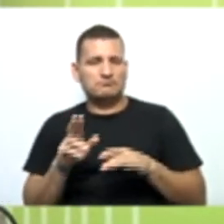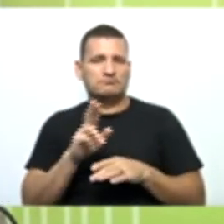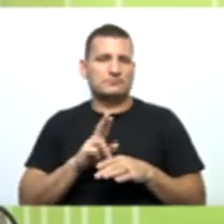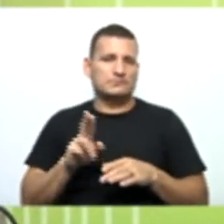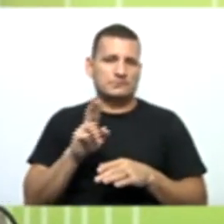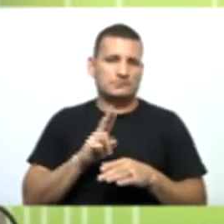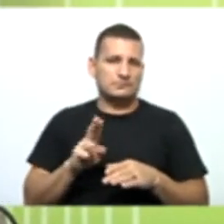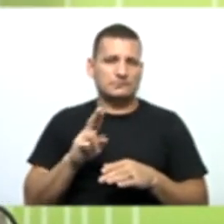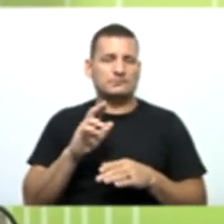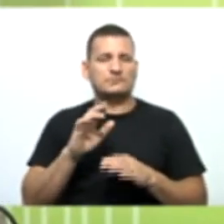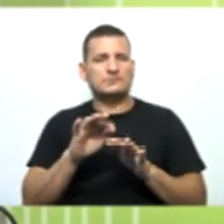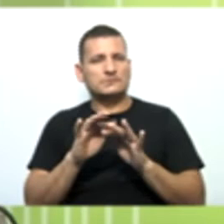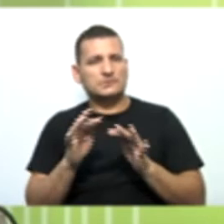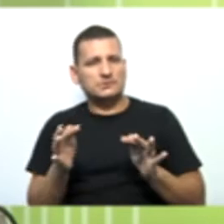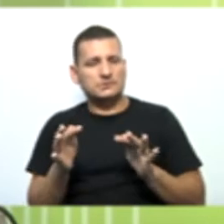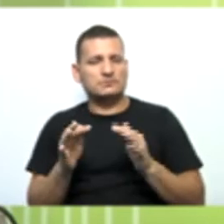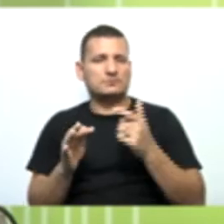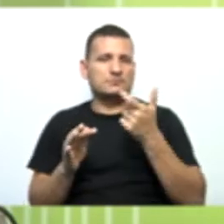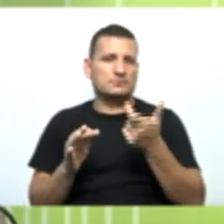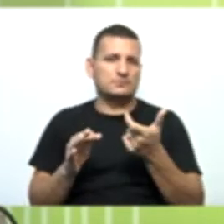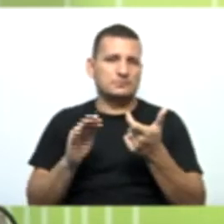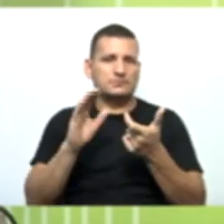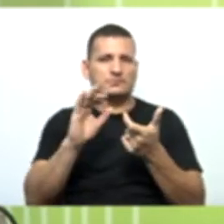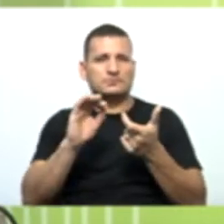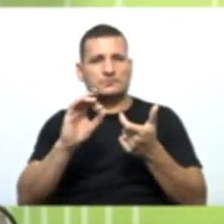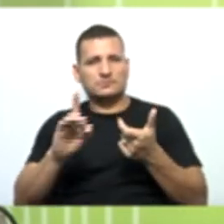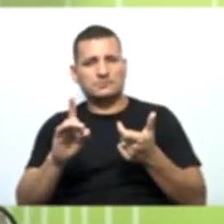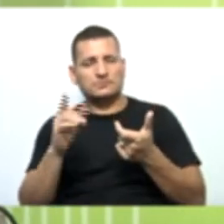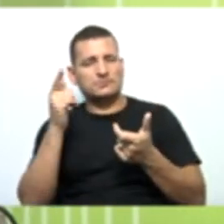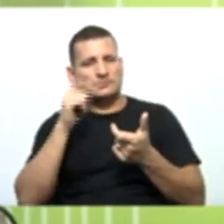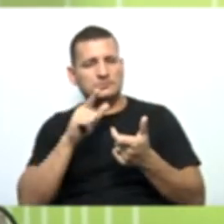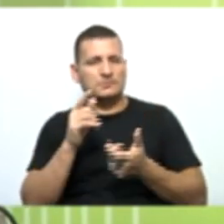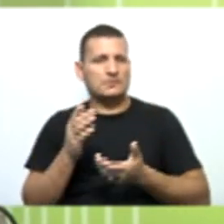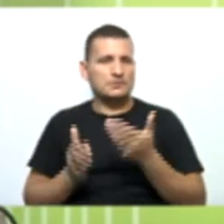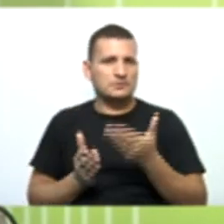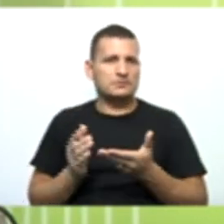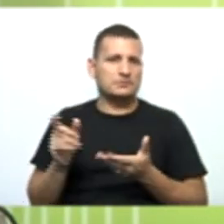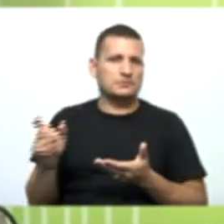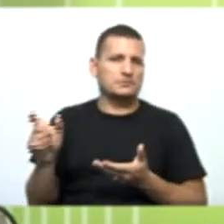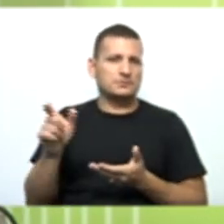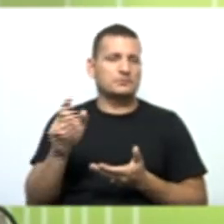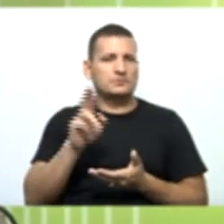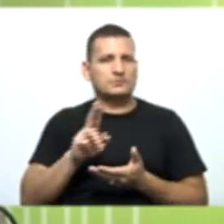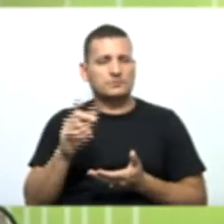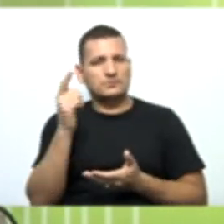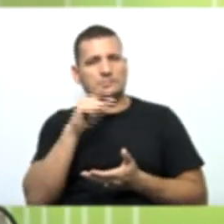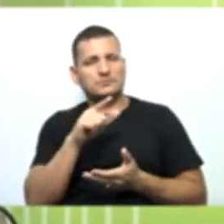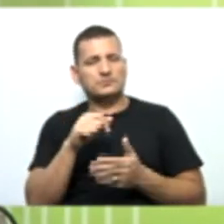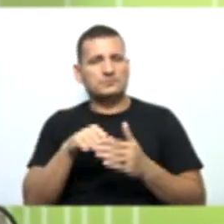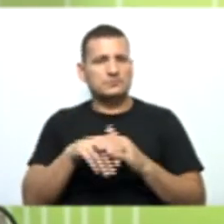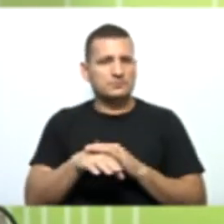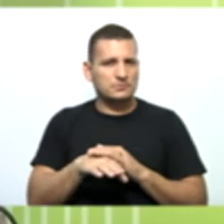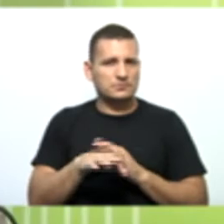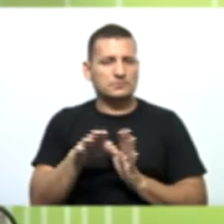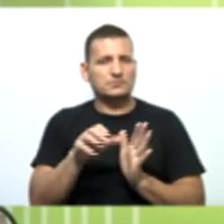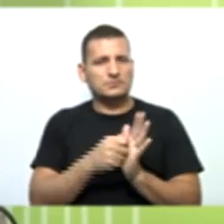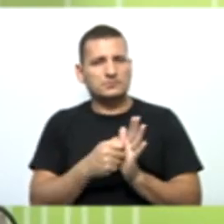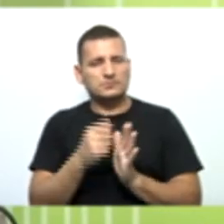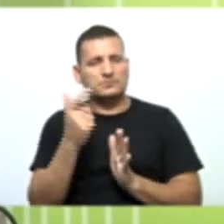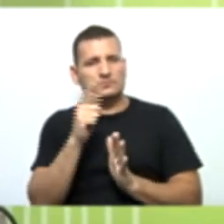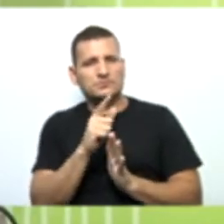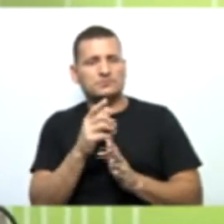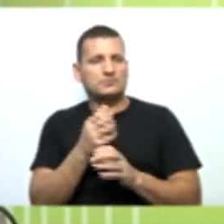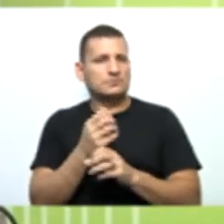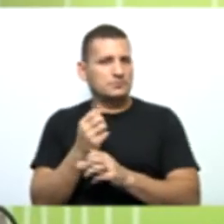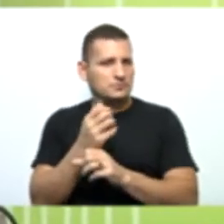utilizei códigos simples, né? Conseguiu atender as necessidades do usuário, consegue cadastrar, consegue calcular, enfim,